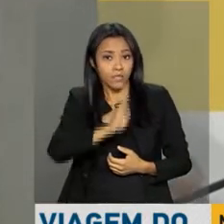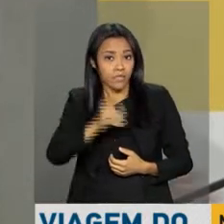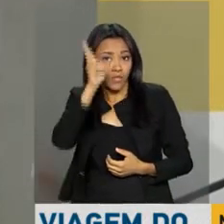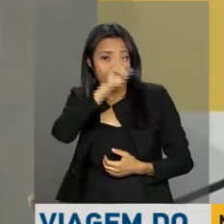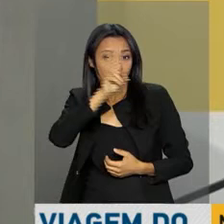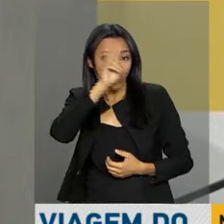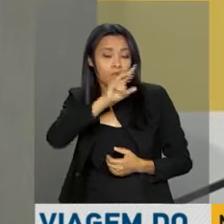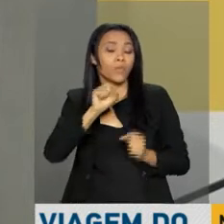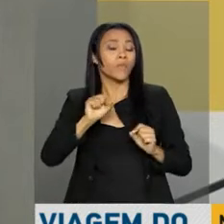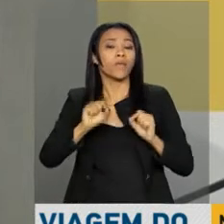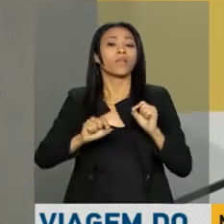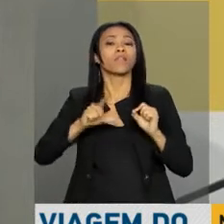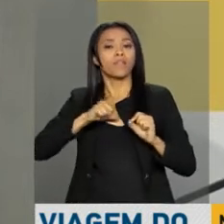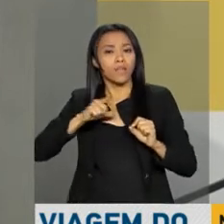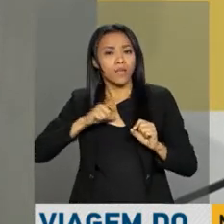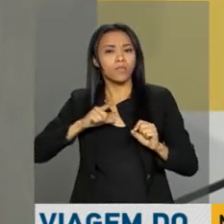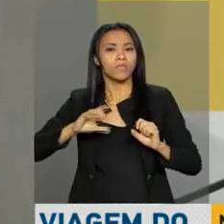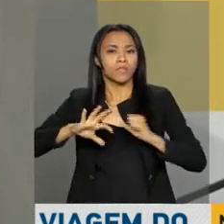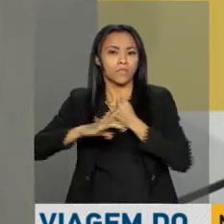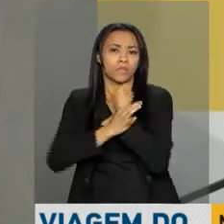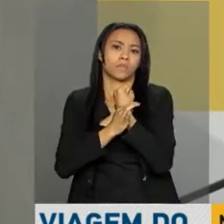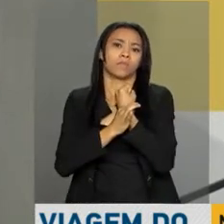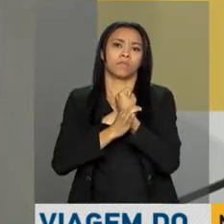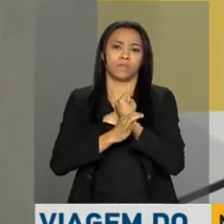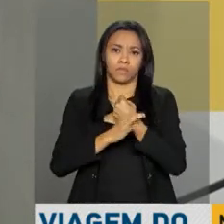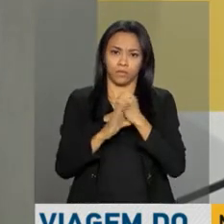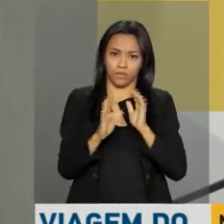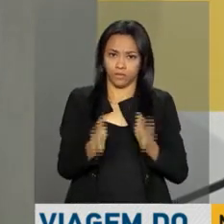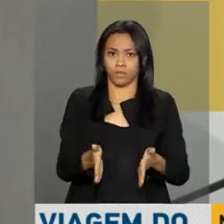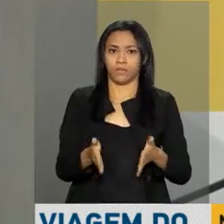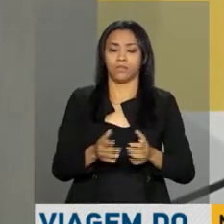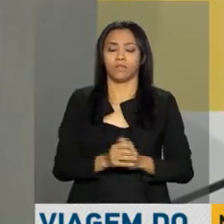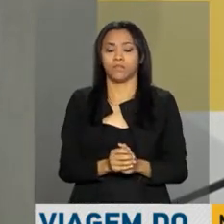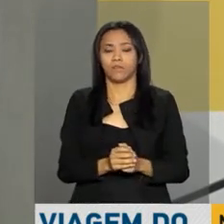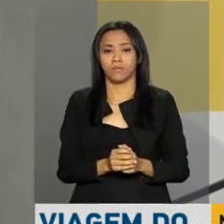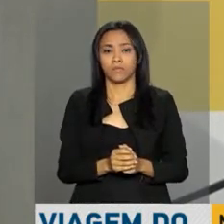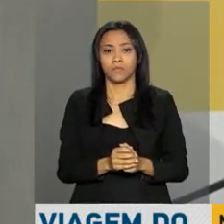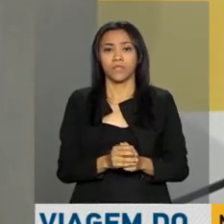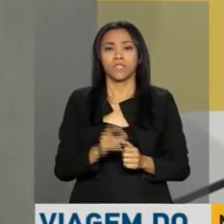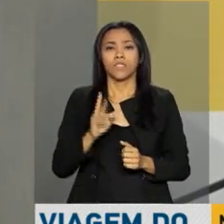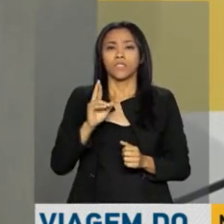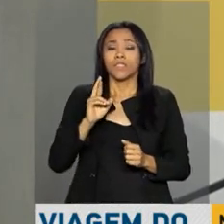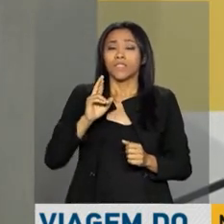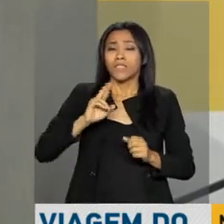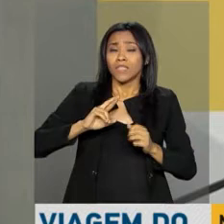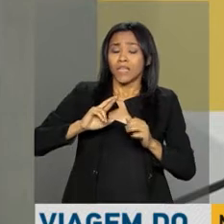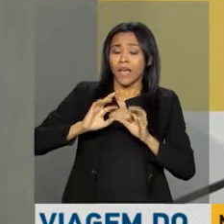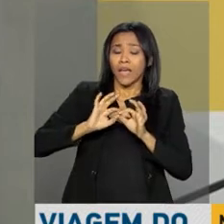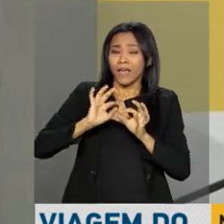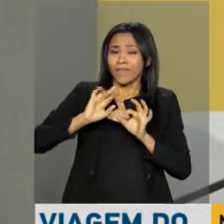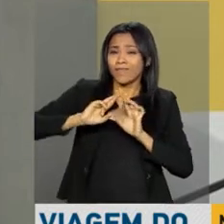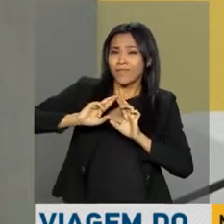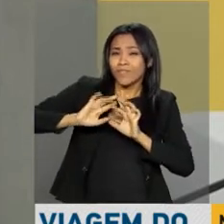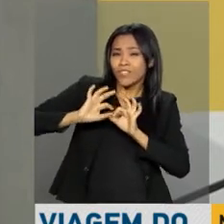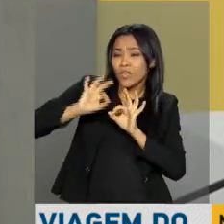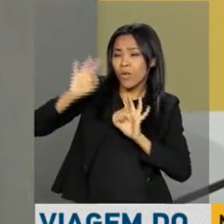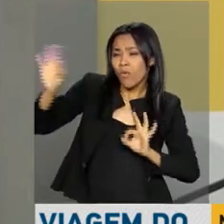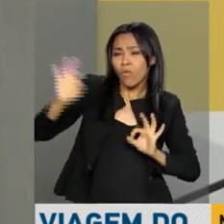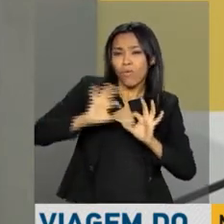estabilidade distante de focos de tensão geopolítica